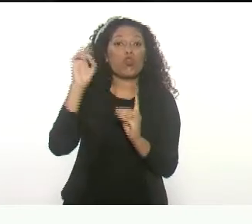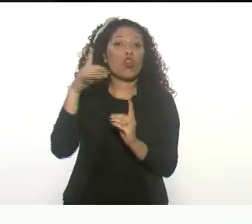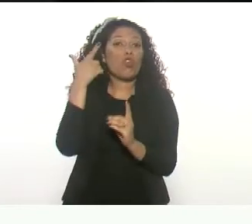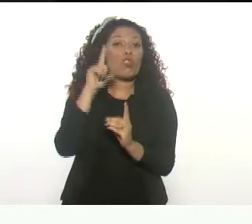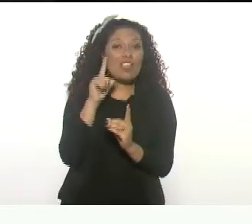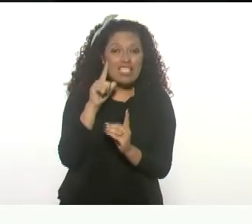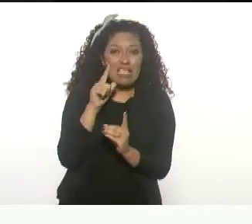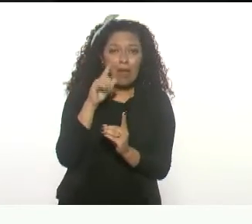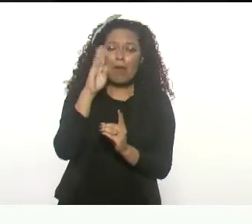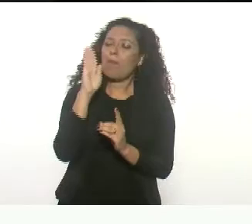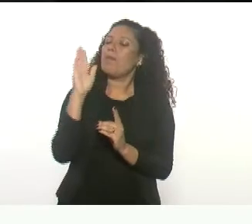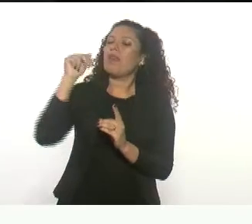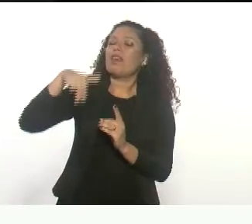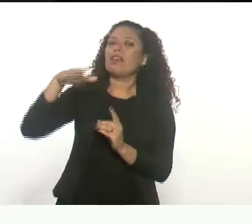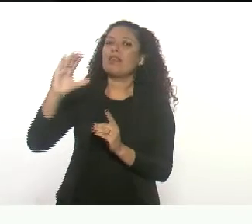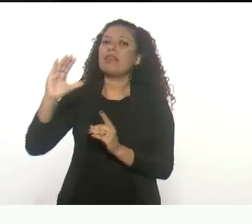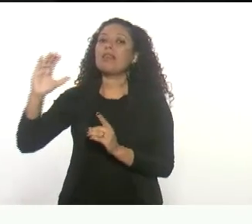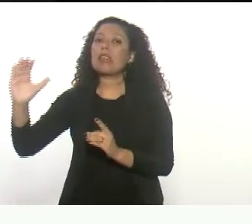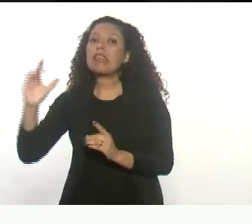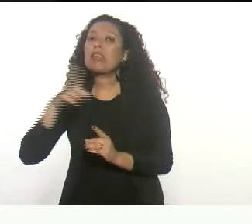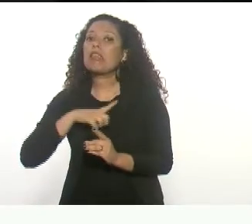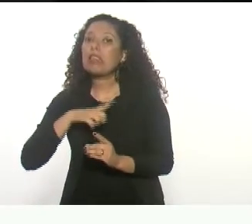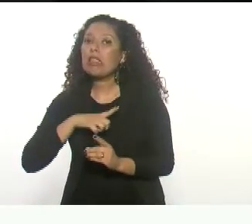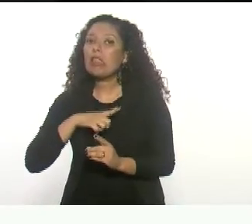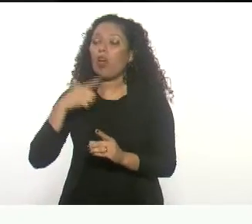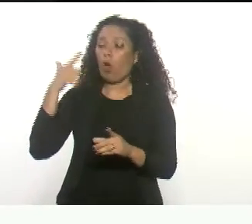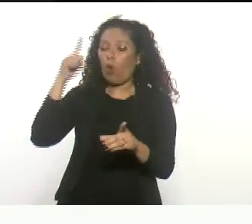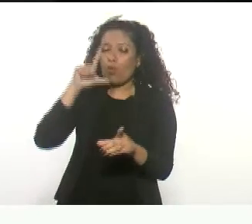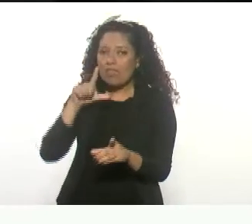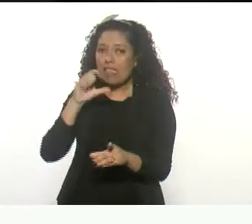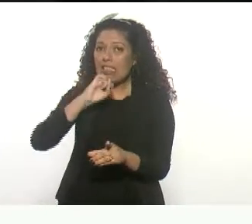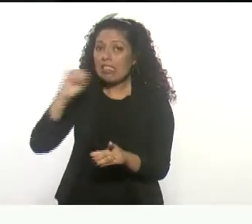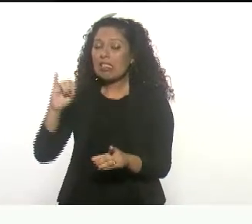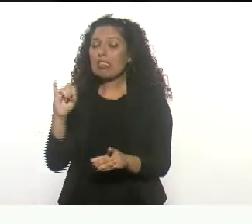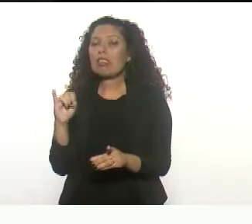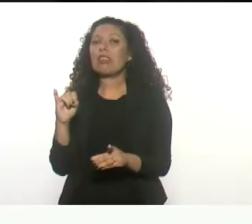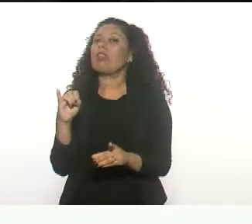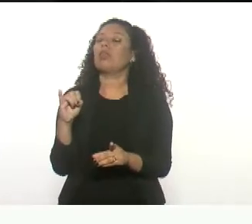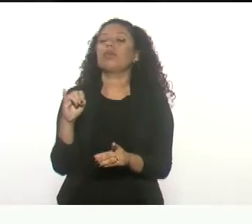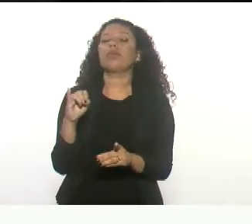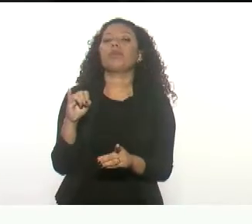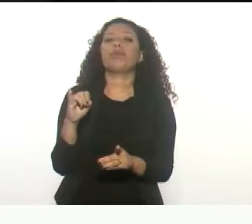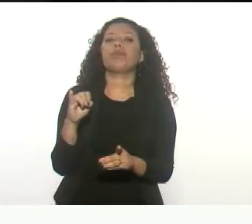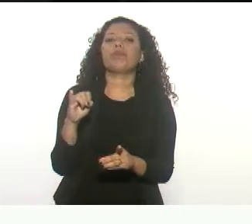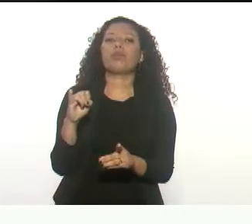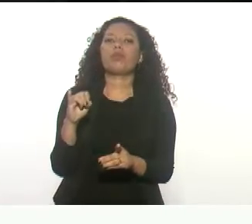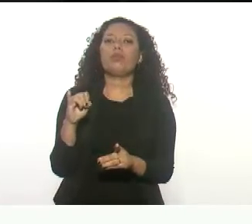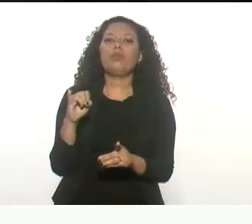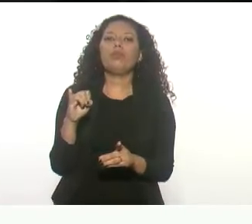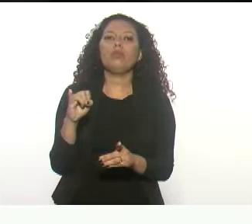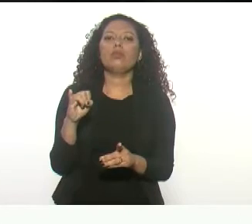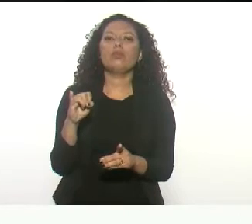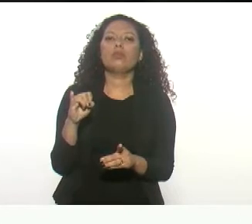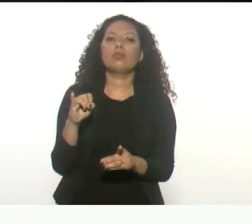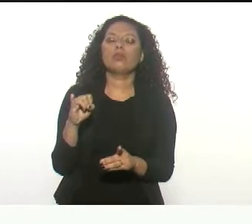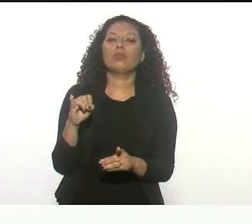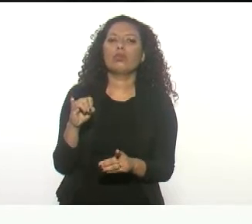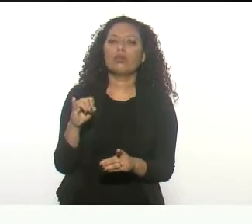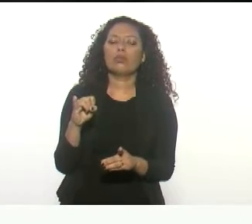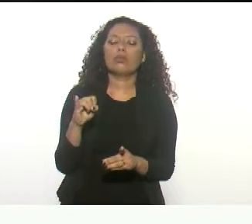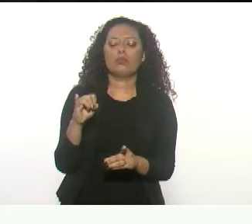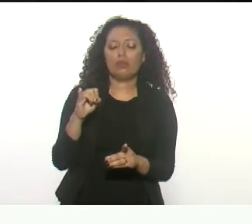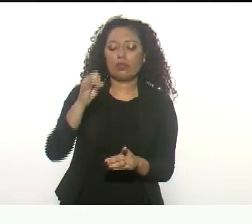e aí eu estou falando do lado de um especialista aqui, que é o William, então, né, depois você me corrige, William, me acrescenta, mas a